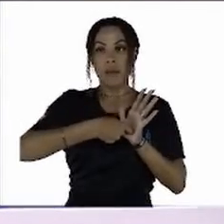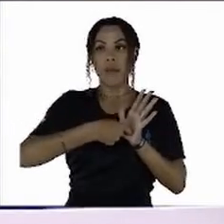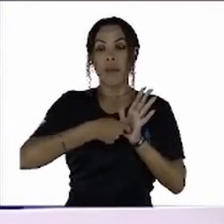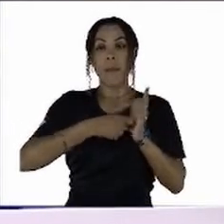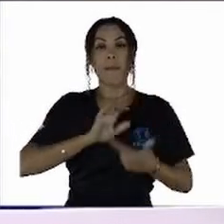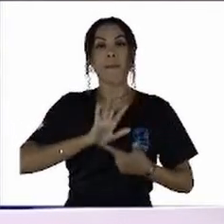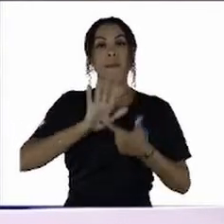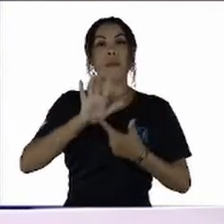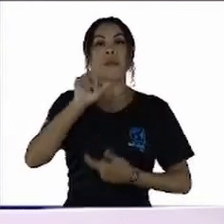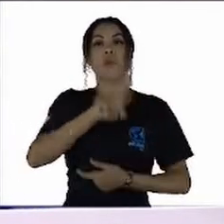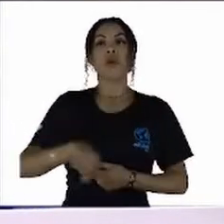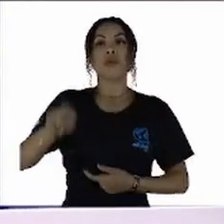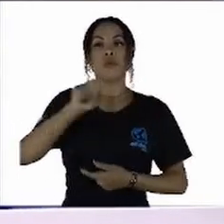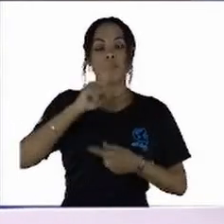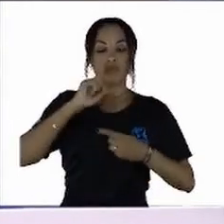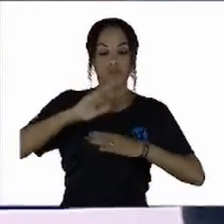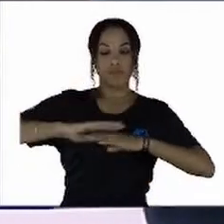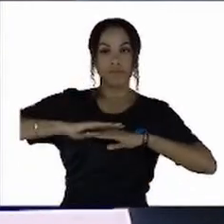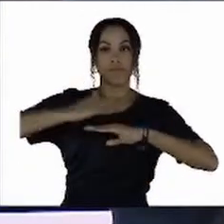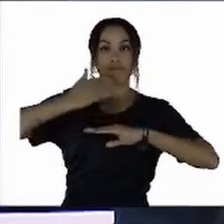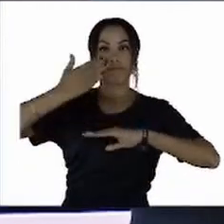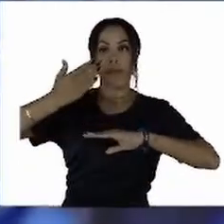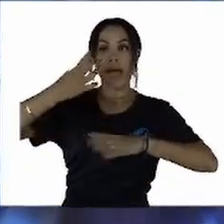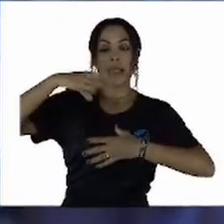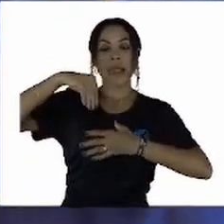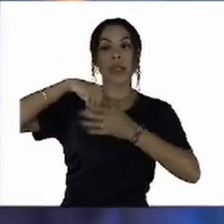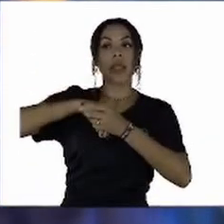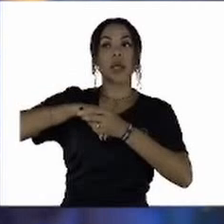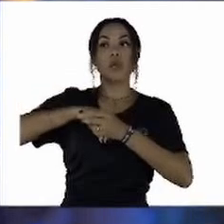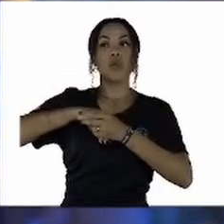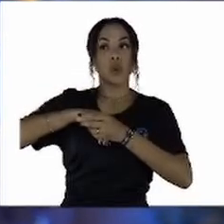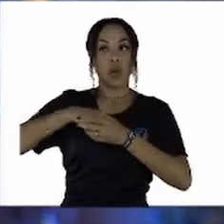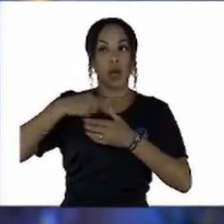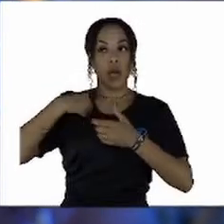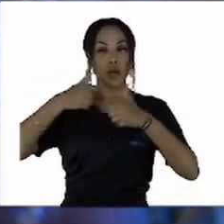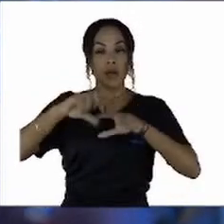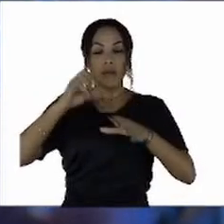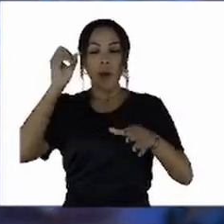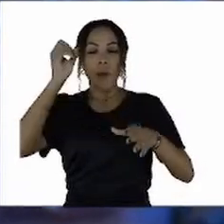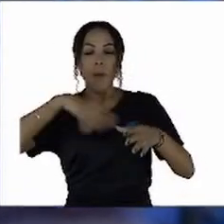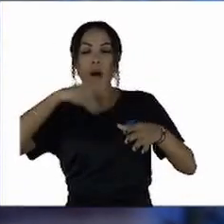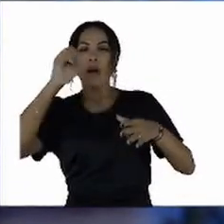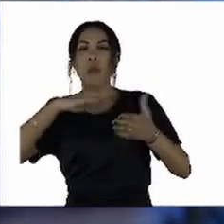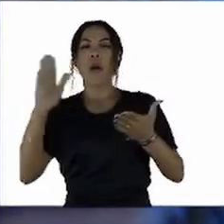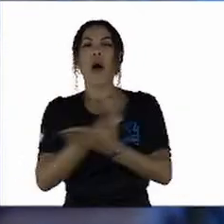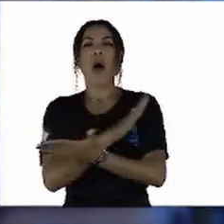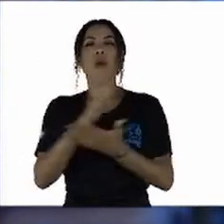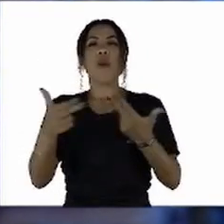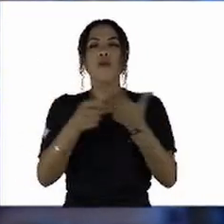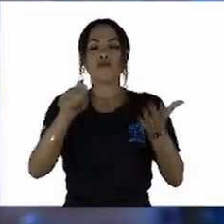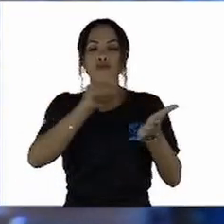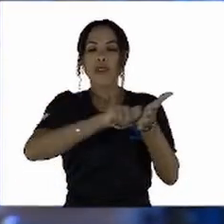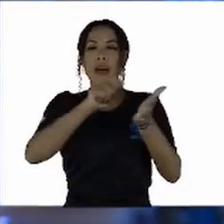e mostrar para vocês que aqui dentro eu tinha colocado algumas coisas escritas